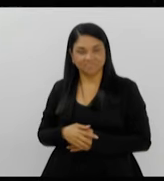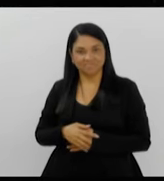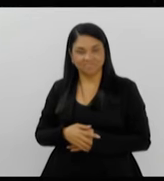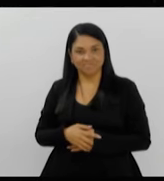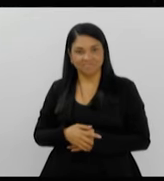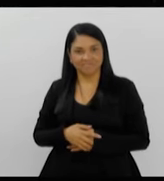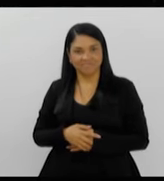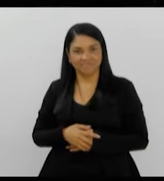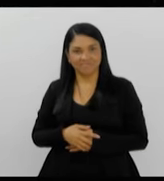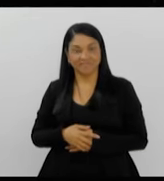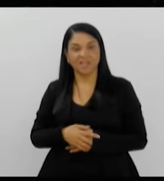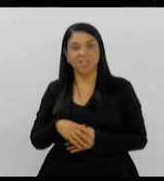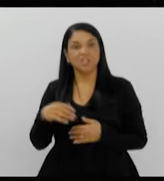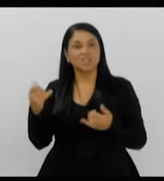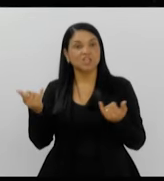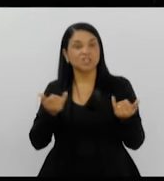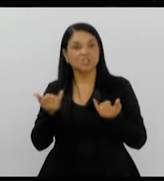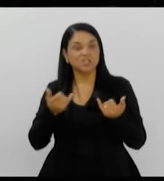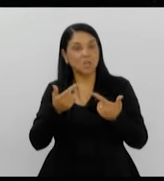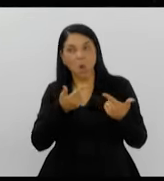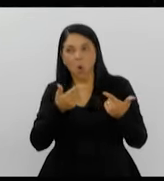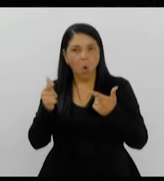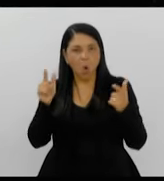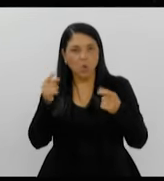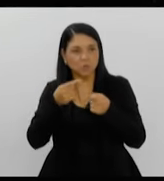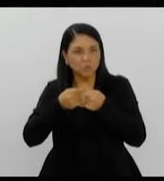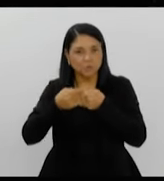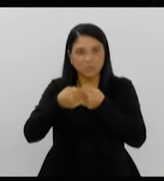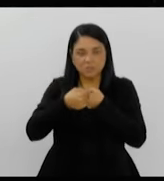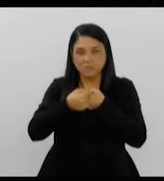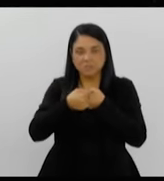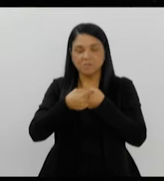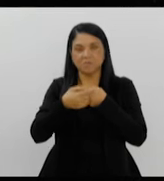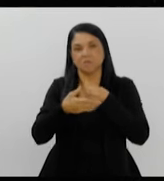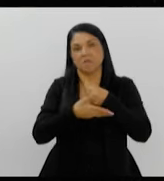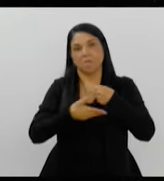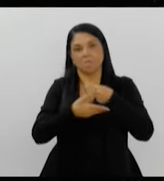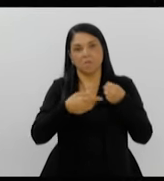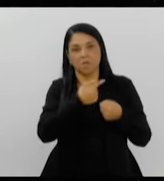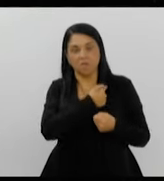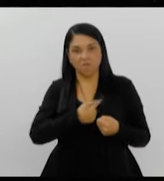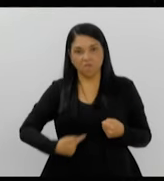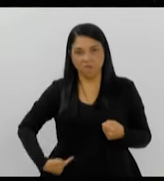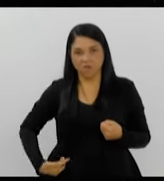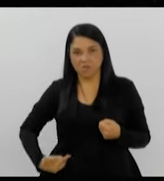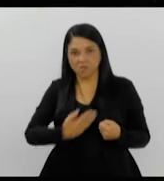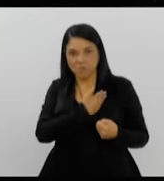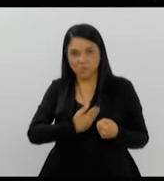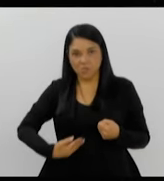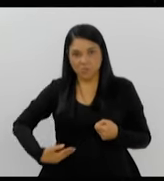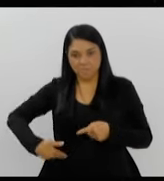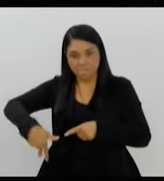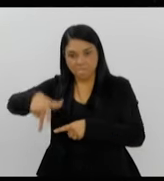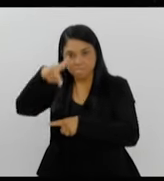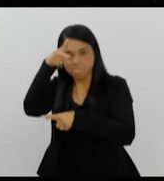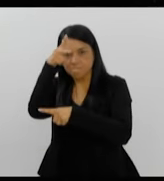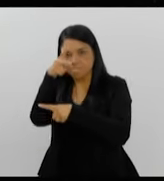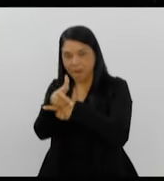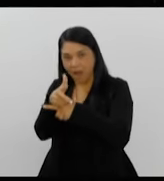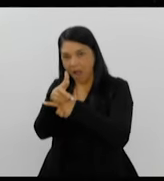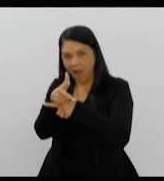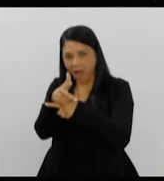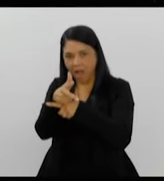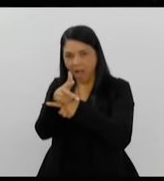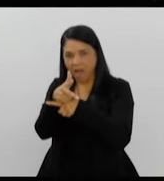só tem notícia de qualquer outro município da base do governo ter o volume de câmaras à